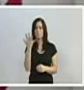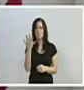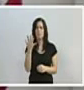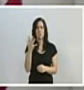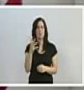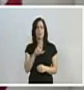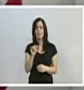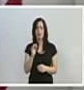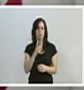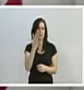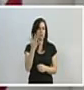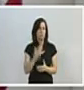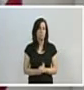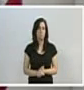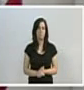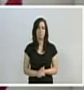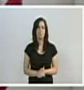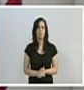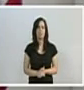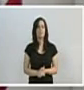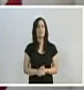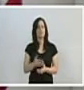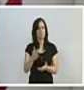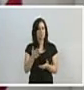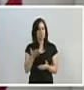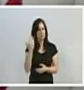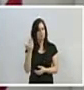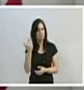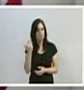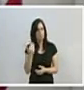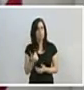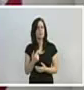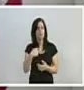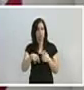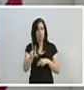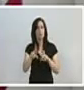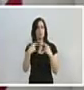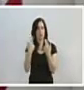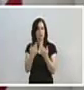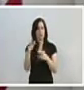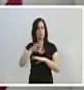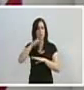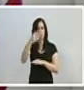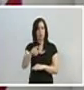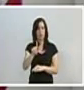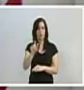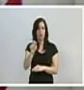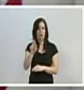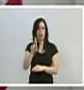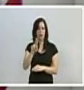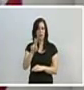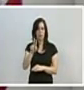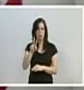vem acontecendo. Eu fui, há tempos atrás, a uma reunião no Morro da Garuva, e chegou lá o